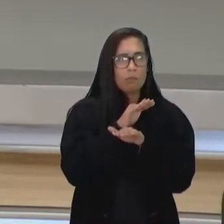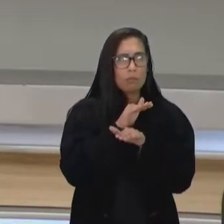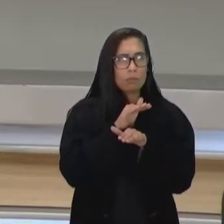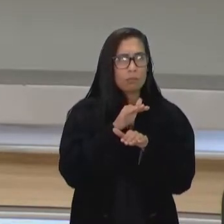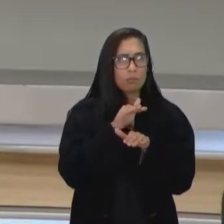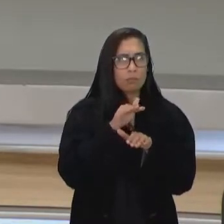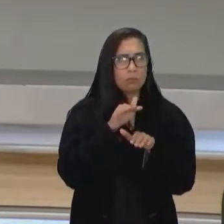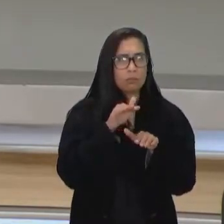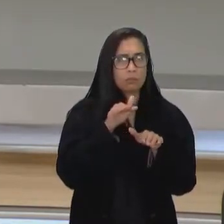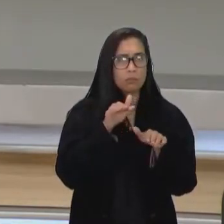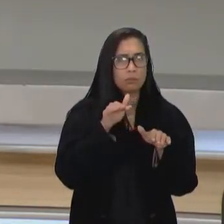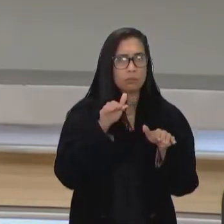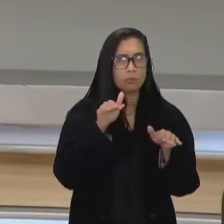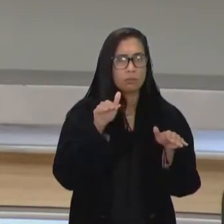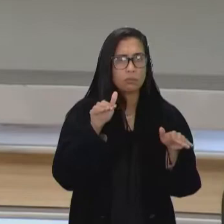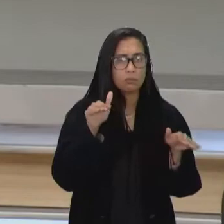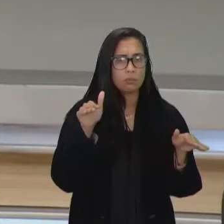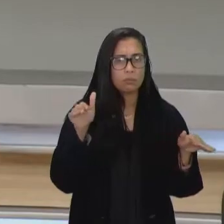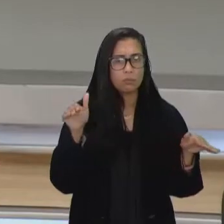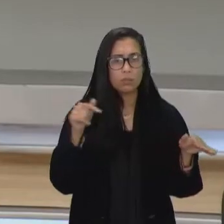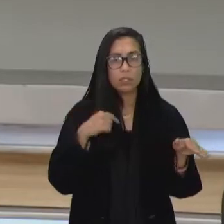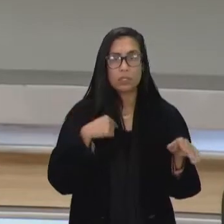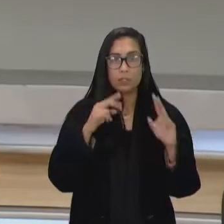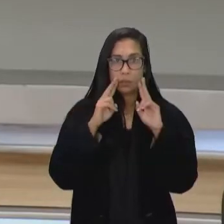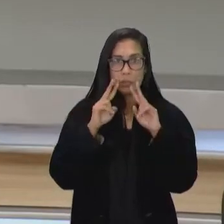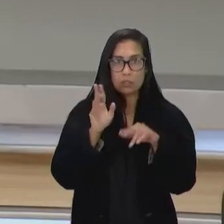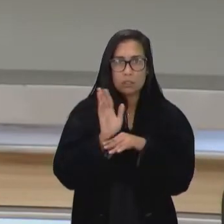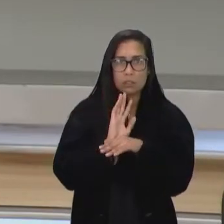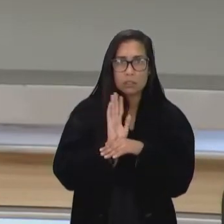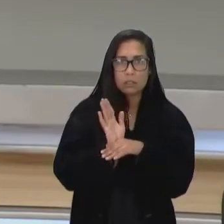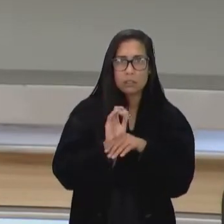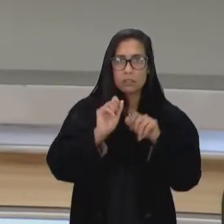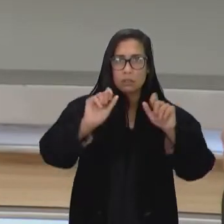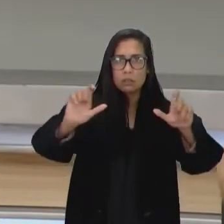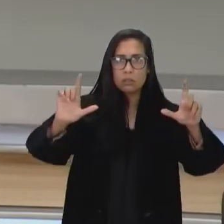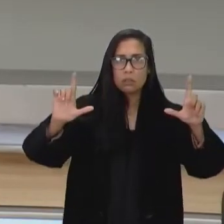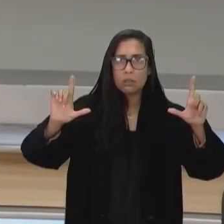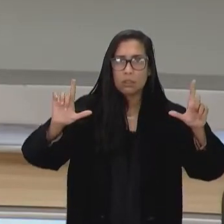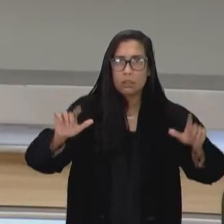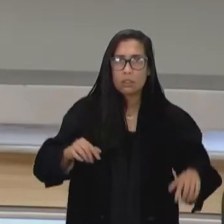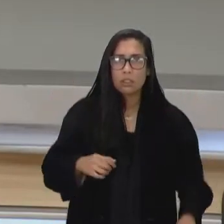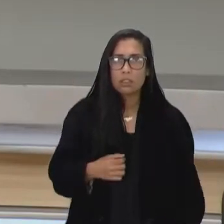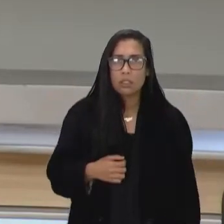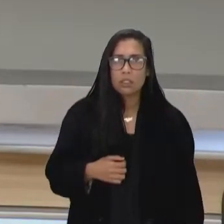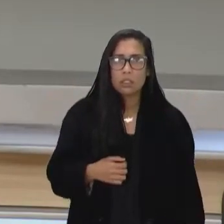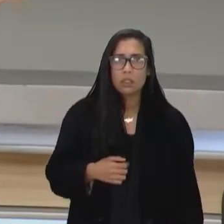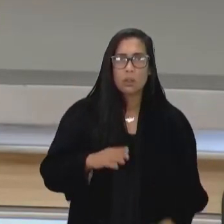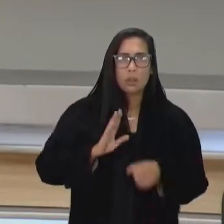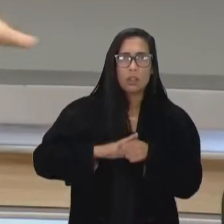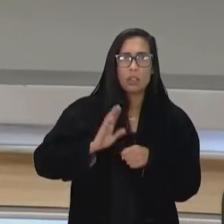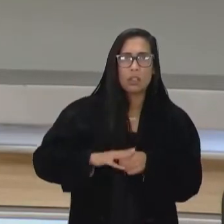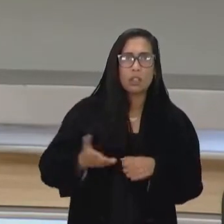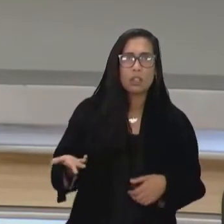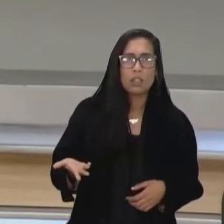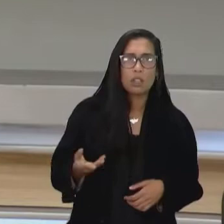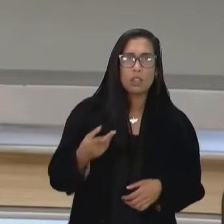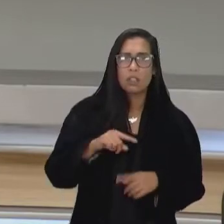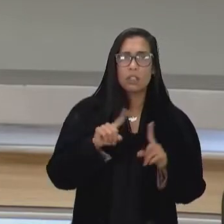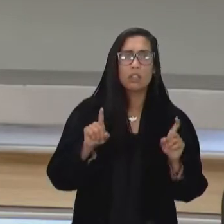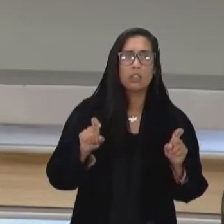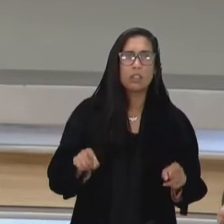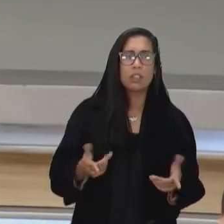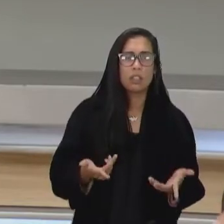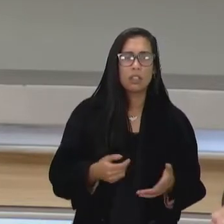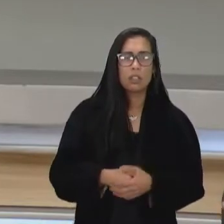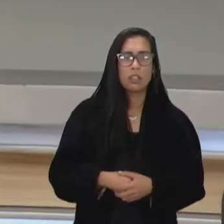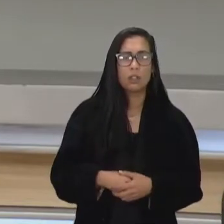que está acontecendo. Quando eu estava vendo esse filme no cinema, eu pensei, caramba, bugou o áudio. Paguei pelo filme e não vou poder ouvir as